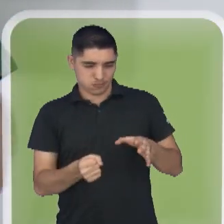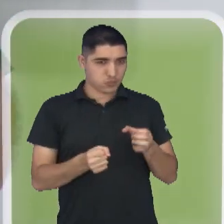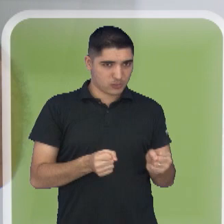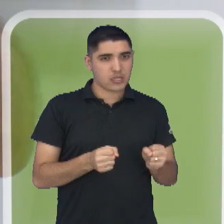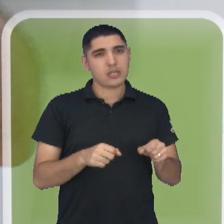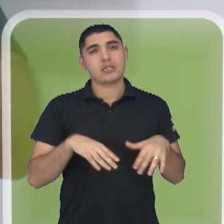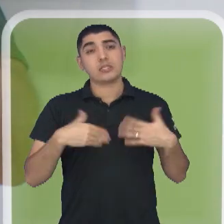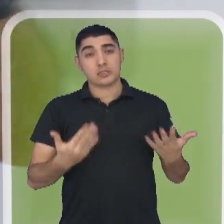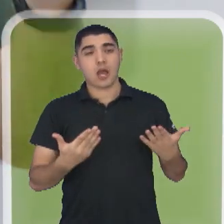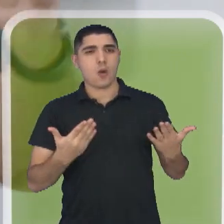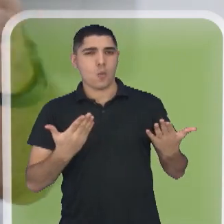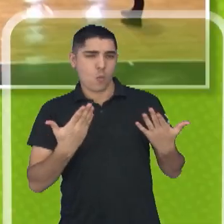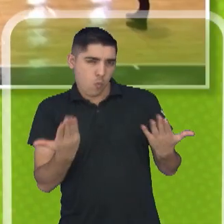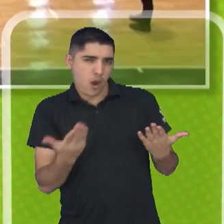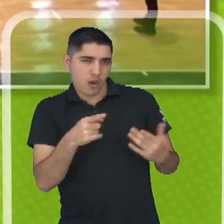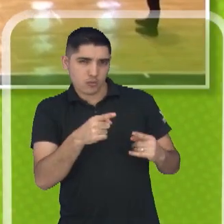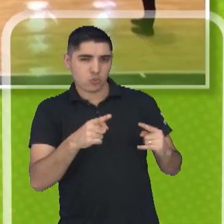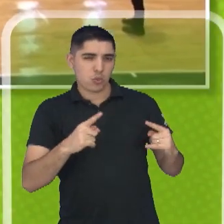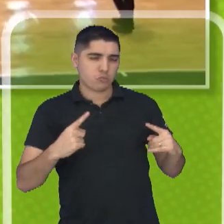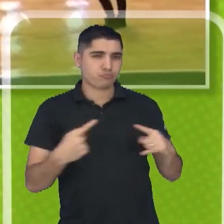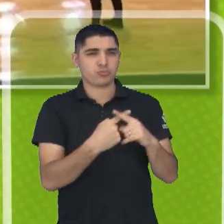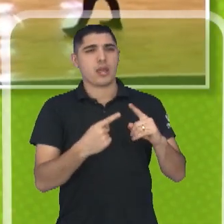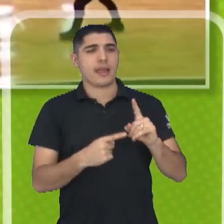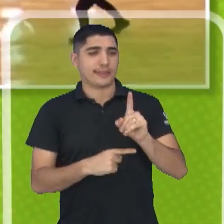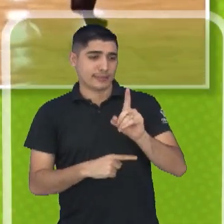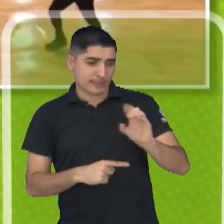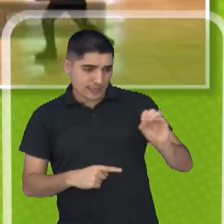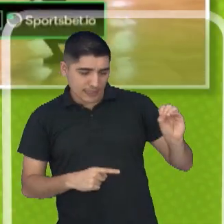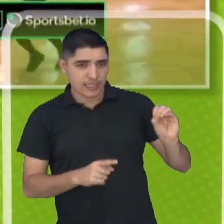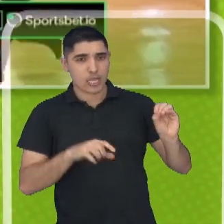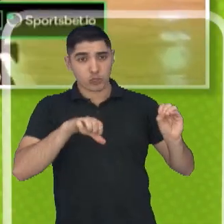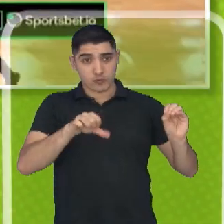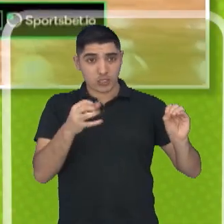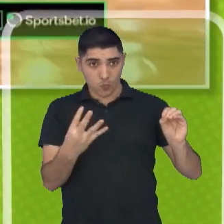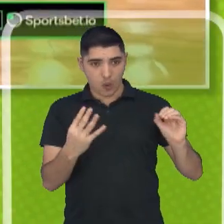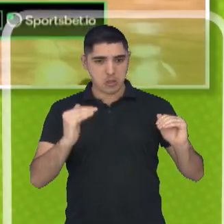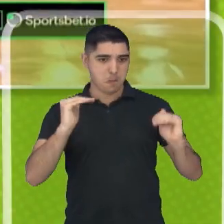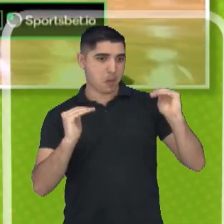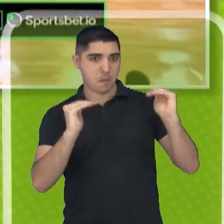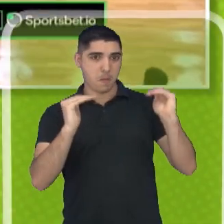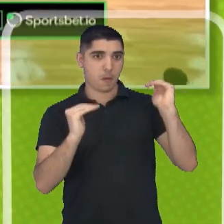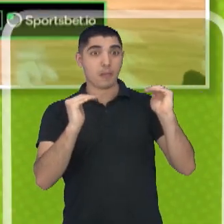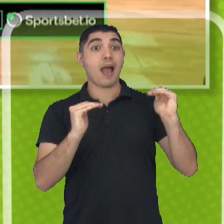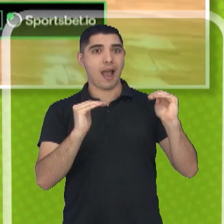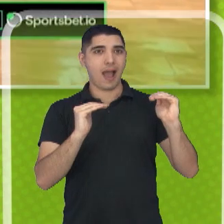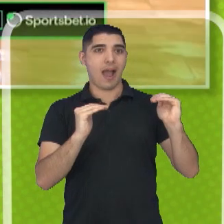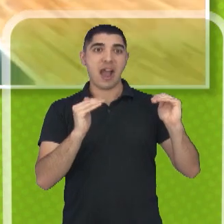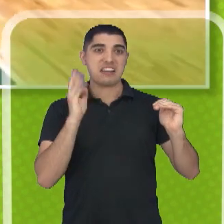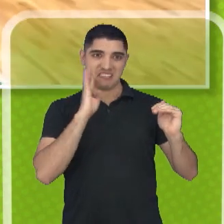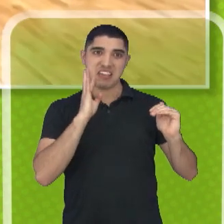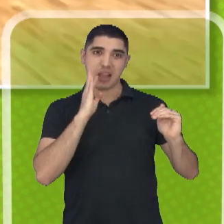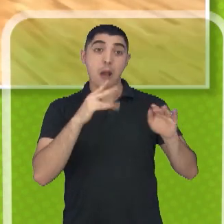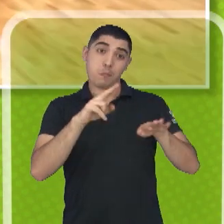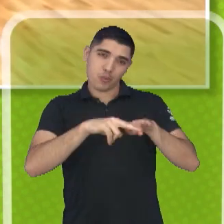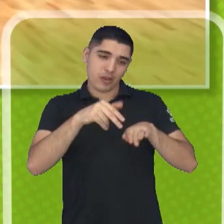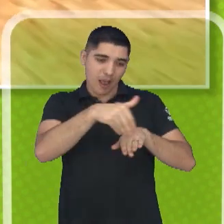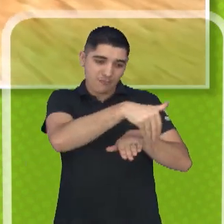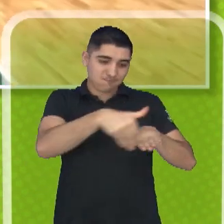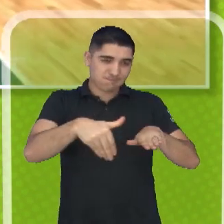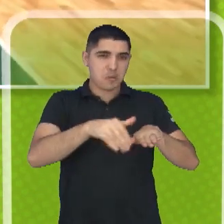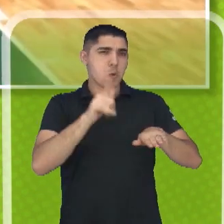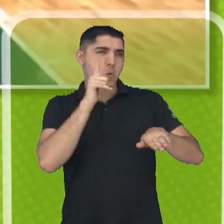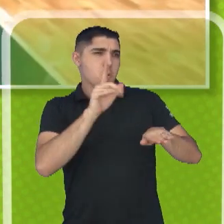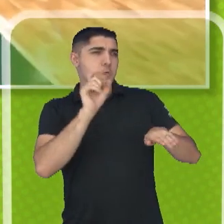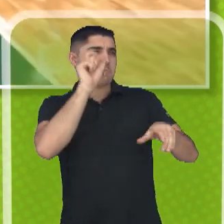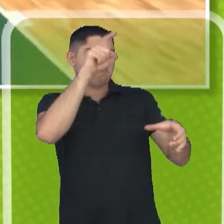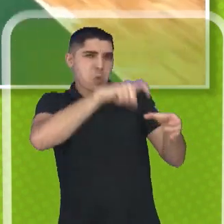boa. Acho que quando é assim 100-94, os dois fazendo bastante pontos, acho que é mais mérito do ataque, né? Agora,